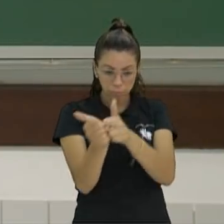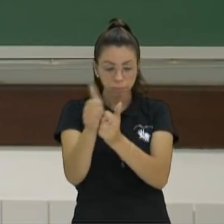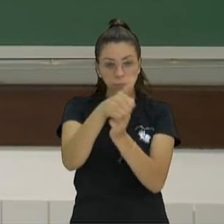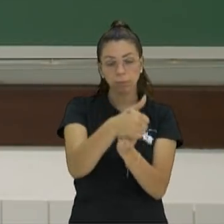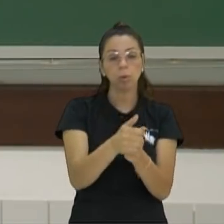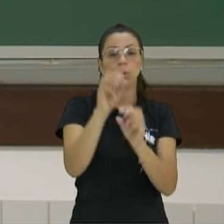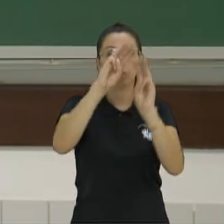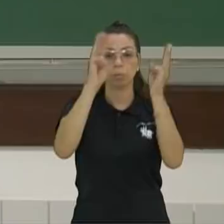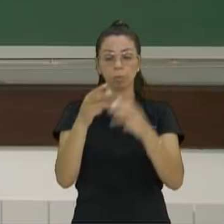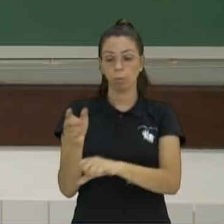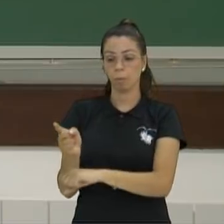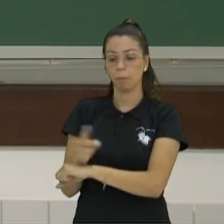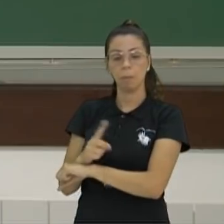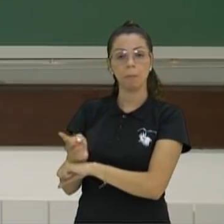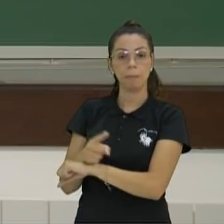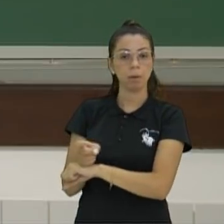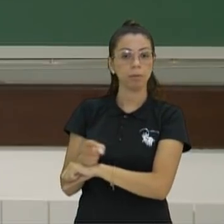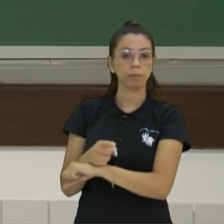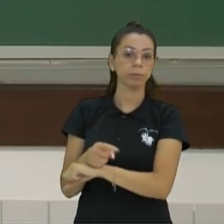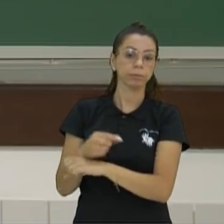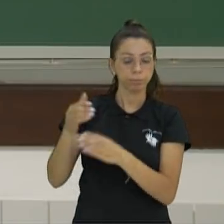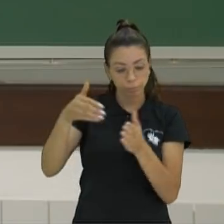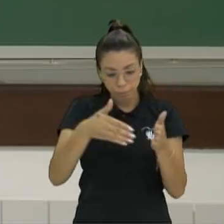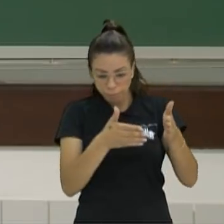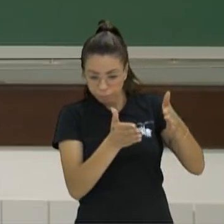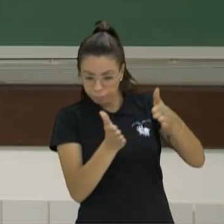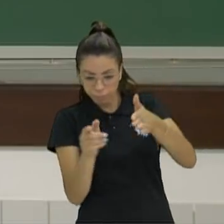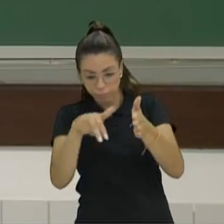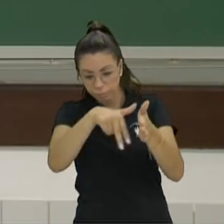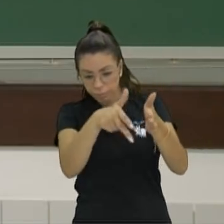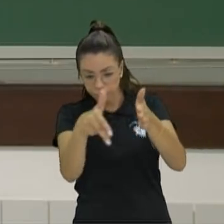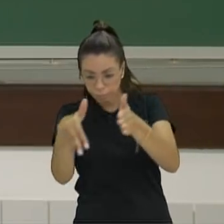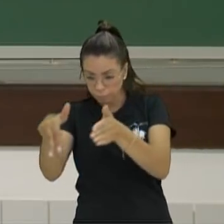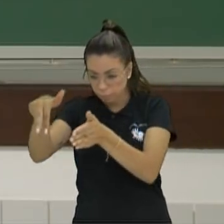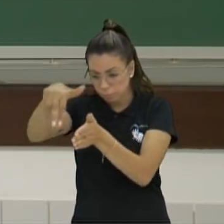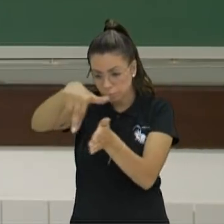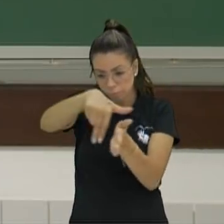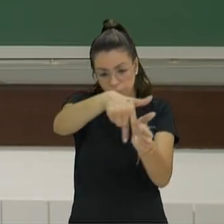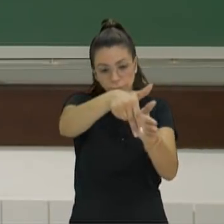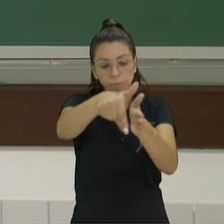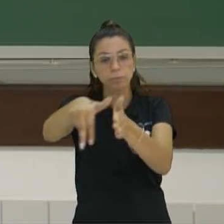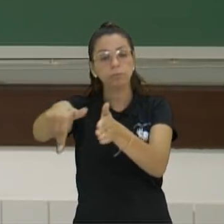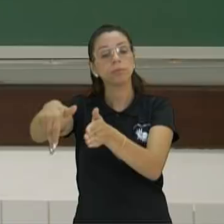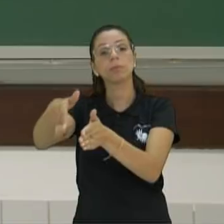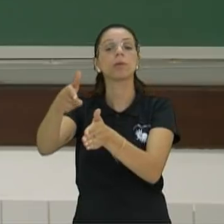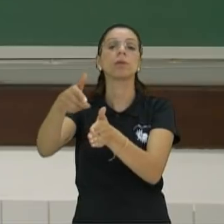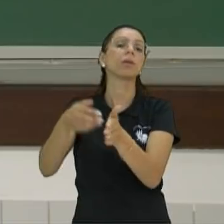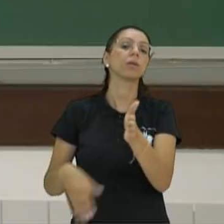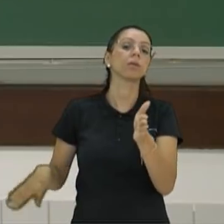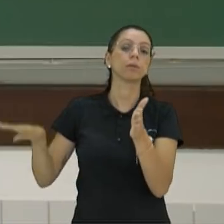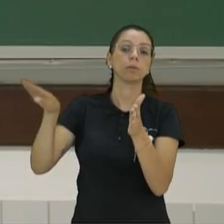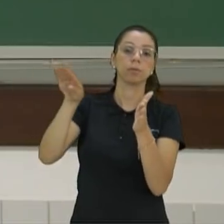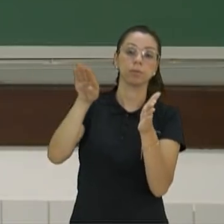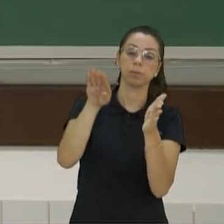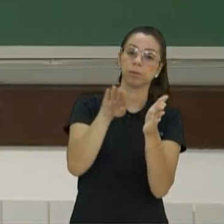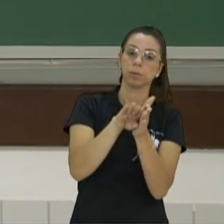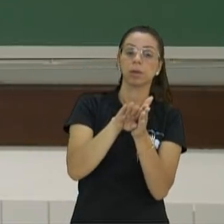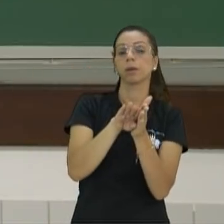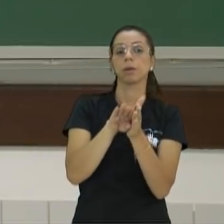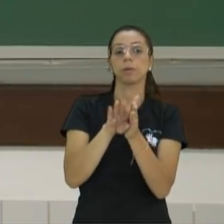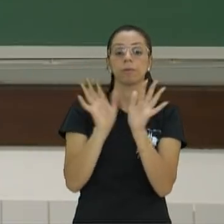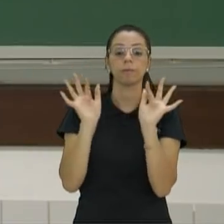o mapa e a bússola, fazer esse percurso, passar pelos prismas e chegar, né, na sua linha